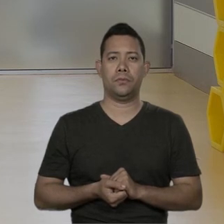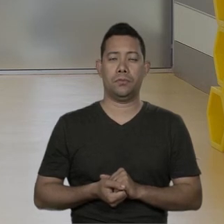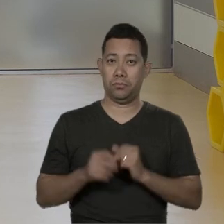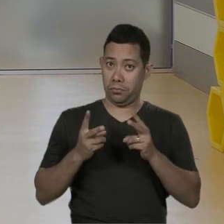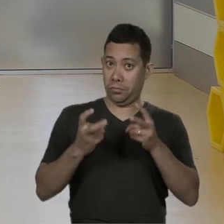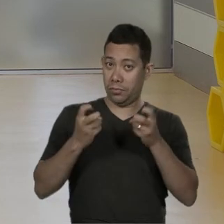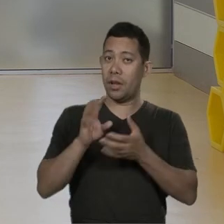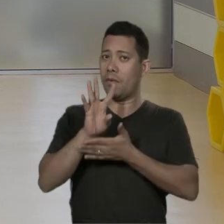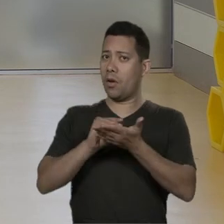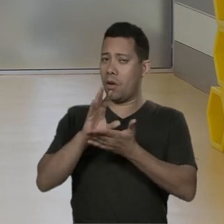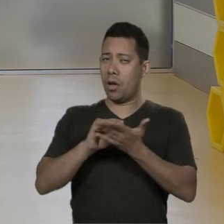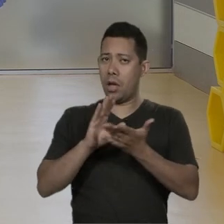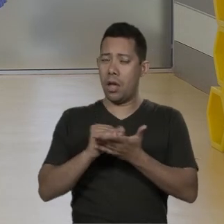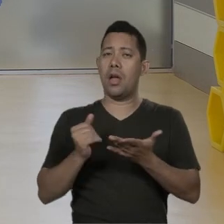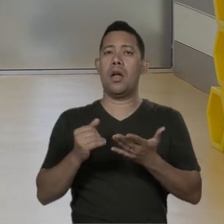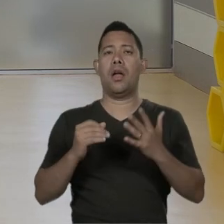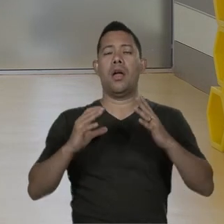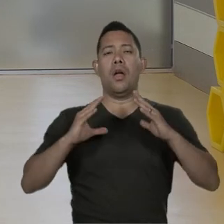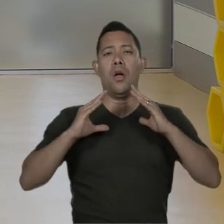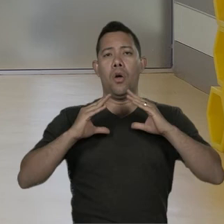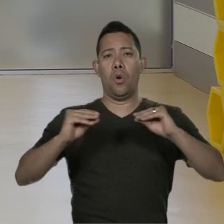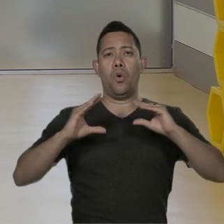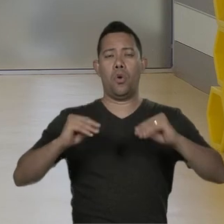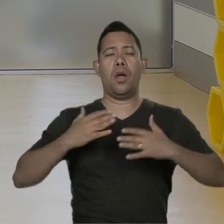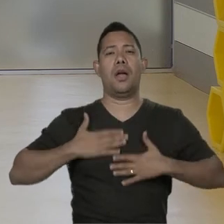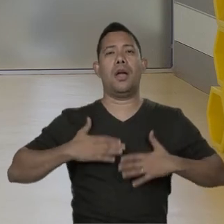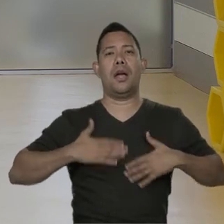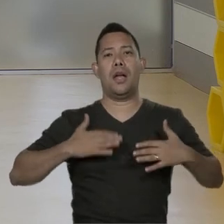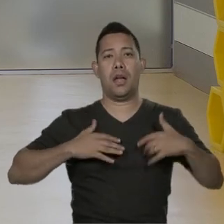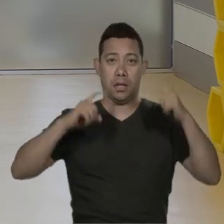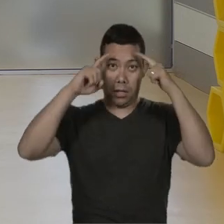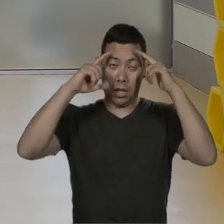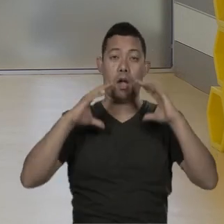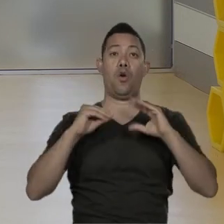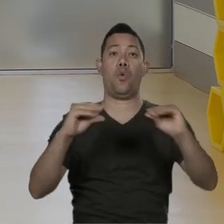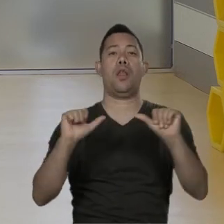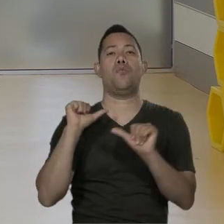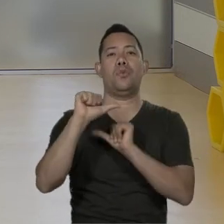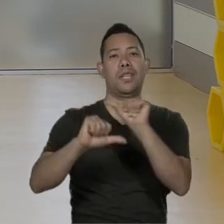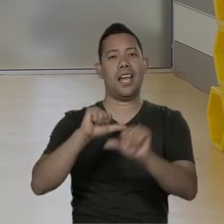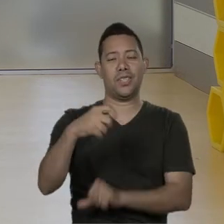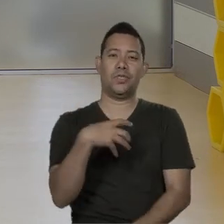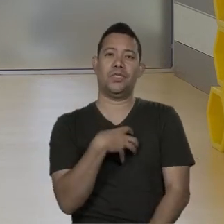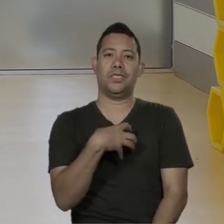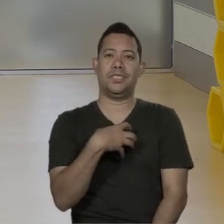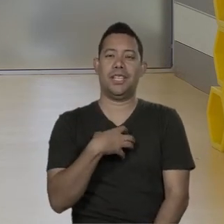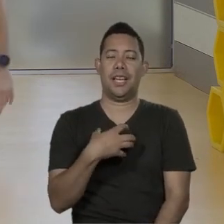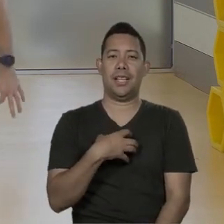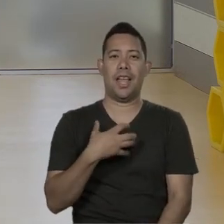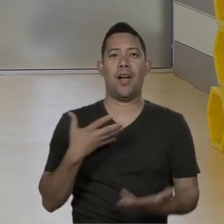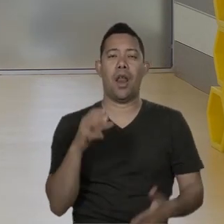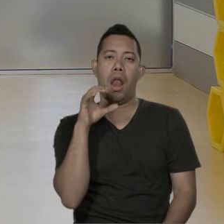Isso, e agora vai retornando, solte o ar e desenrole, vai desmanchando lá para baixo, ó,